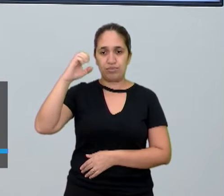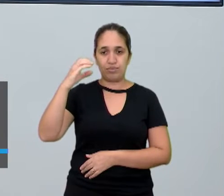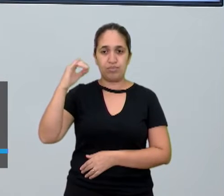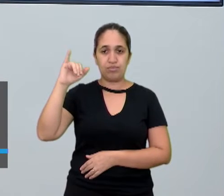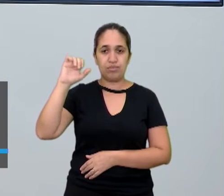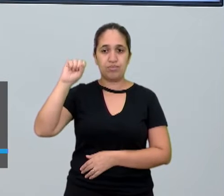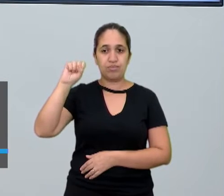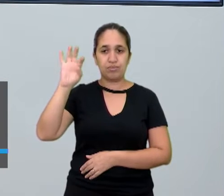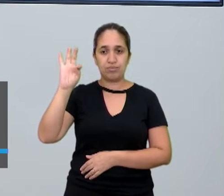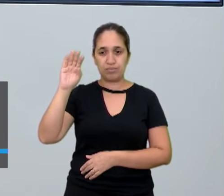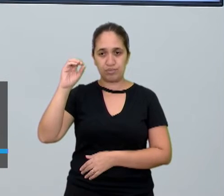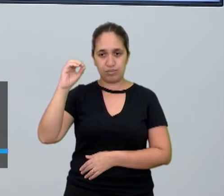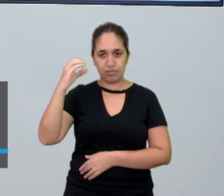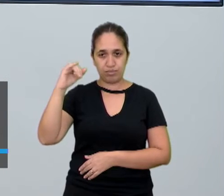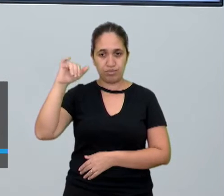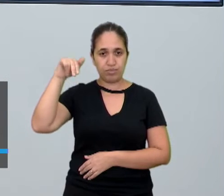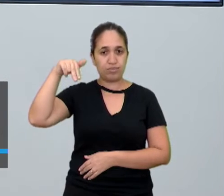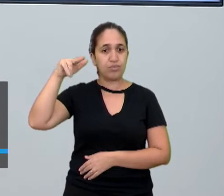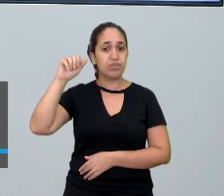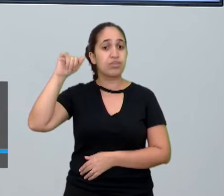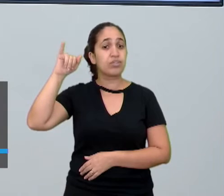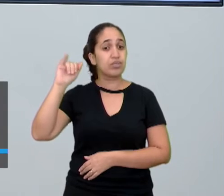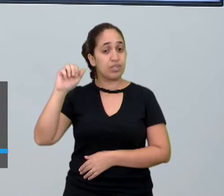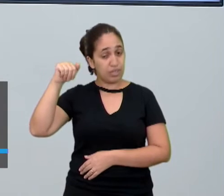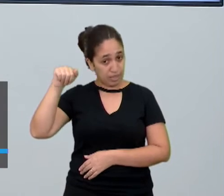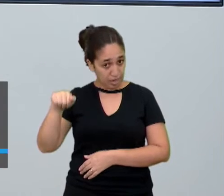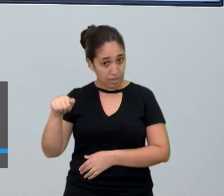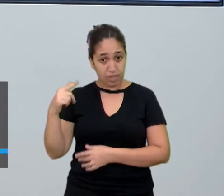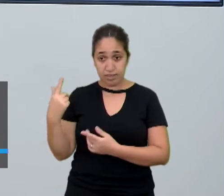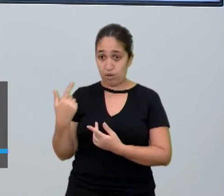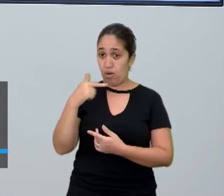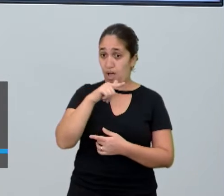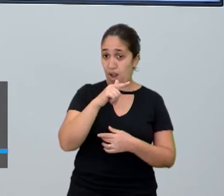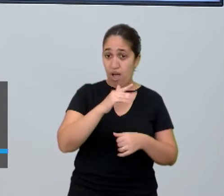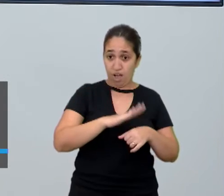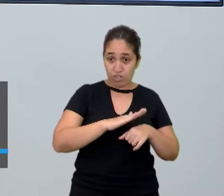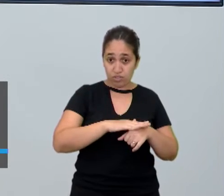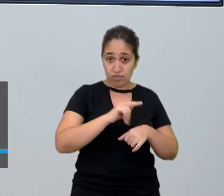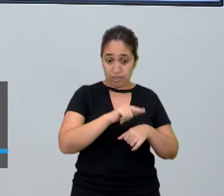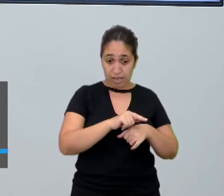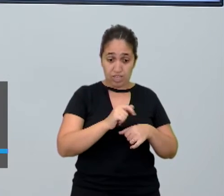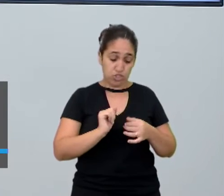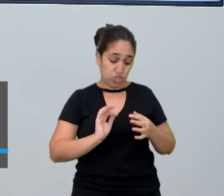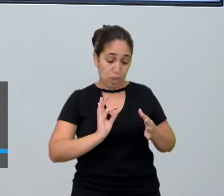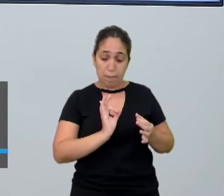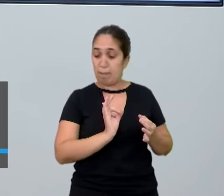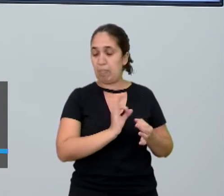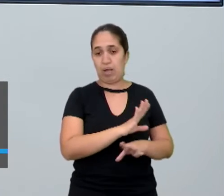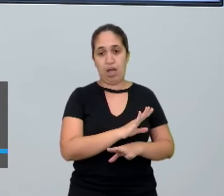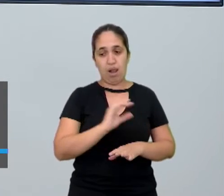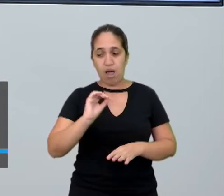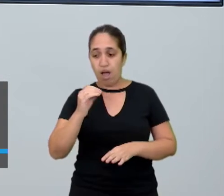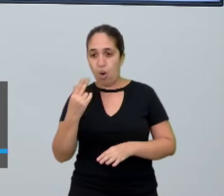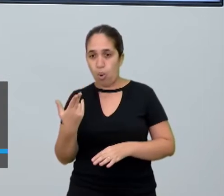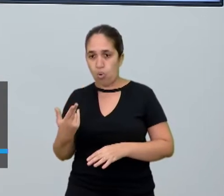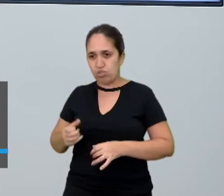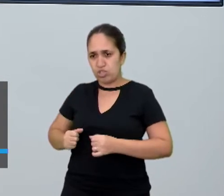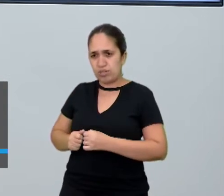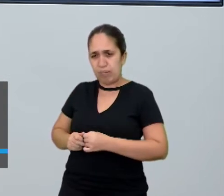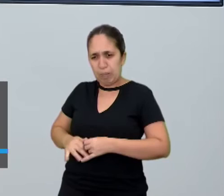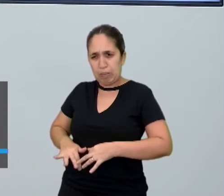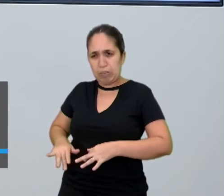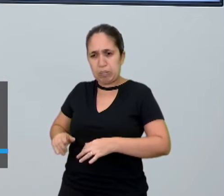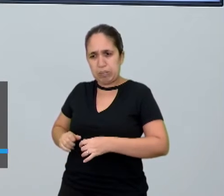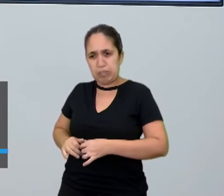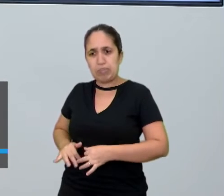essa atividade aí ou de inibição ou de ativação e secreção de outras enzimas.